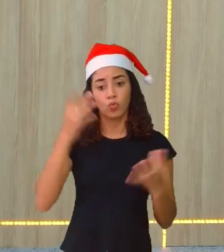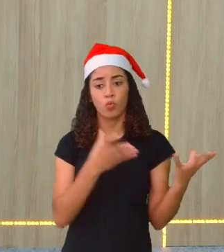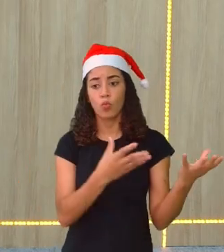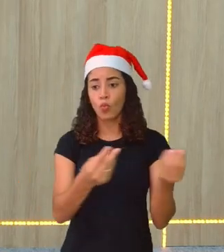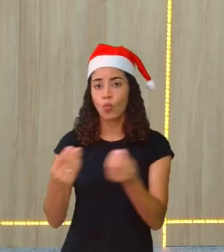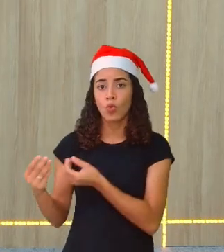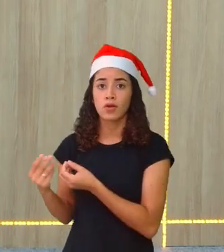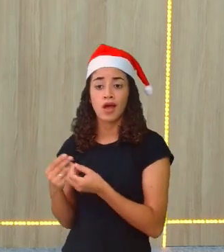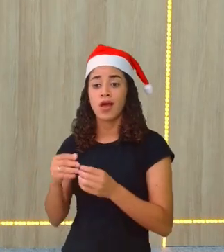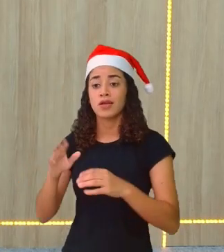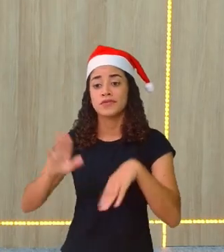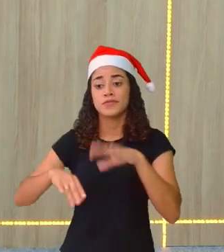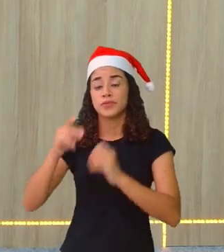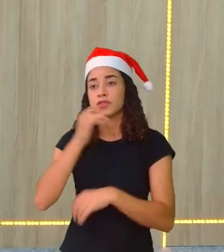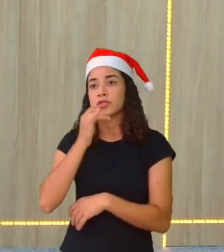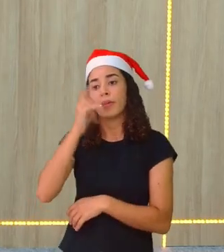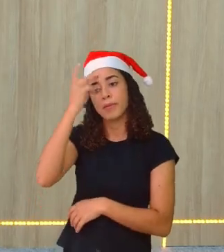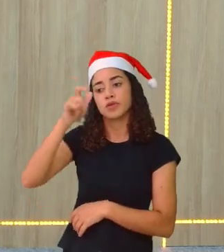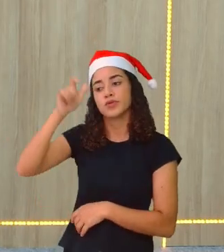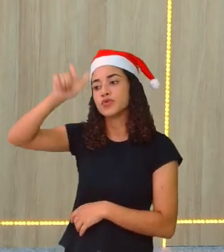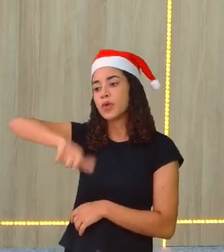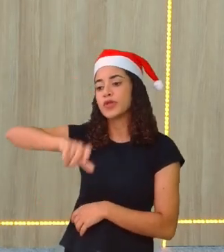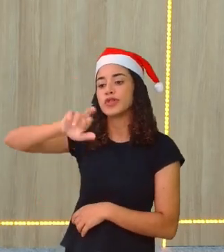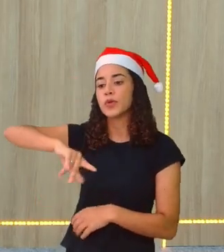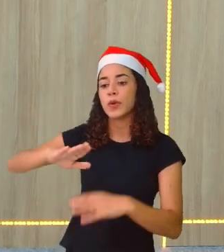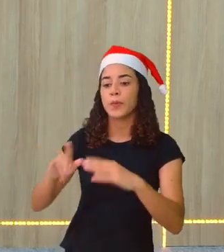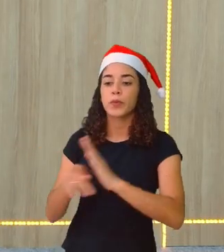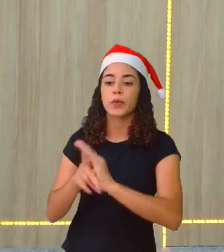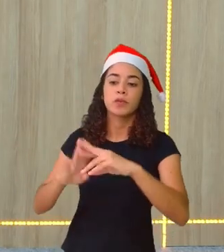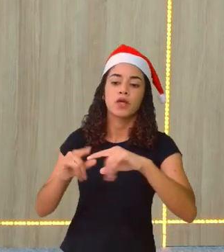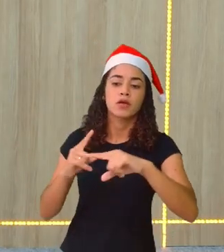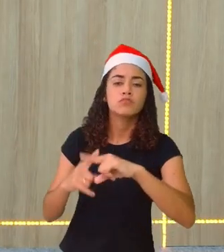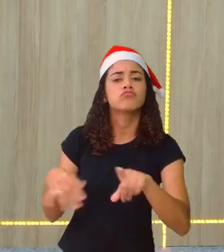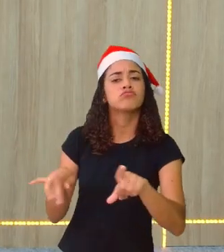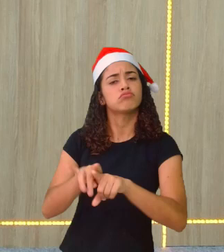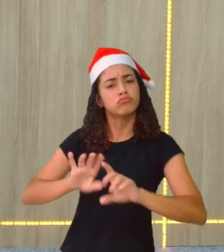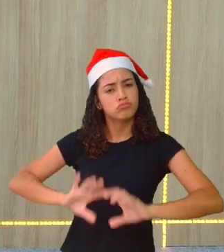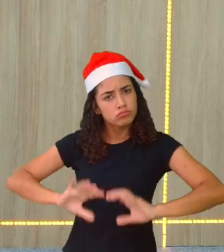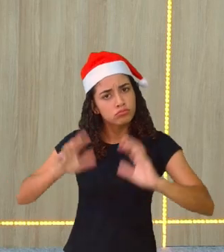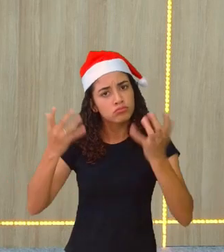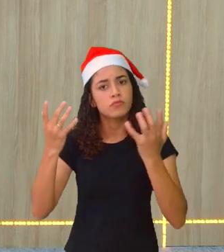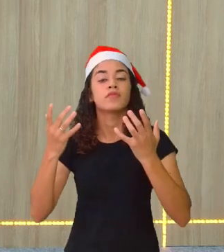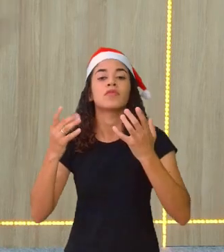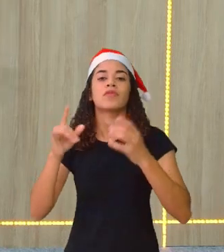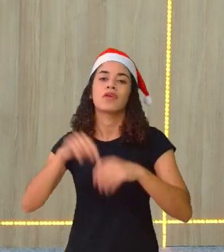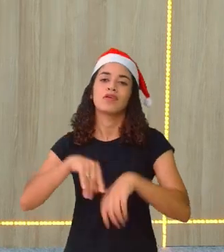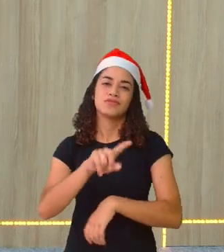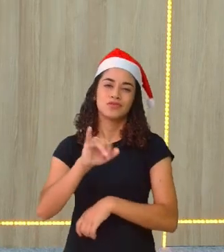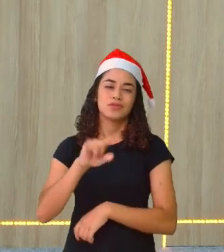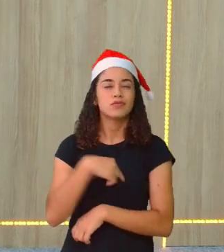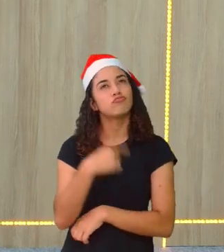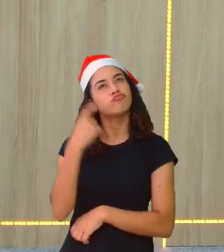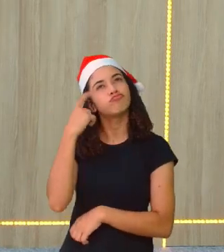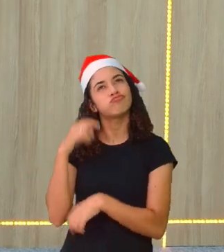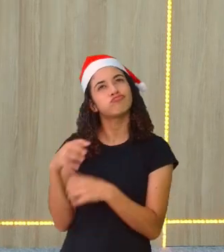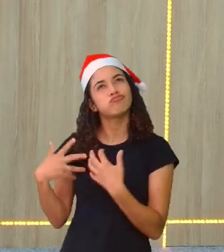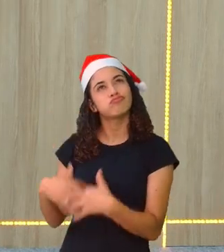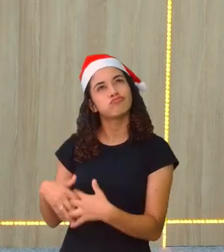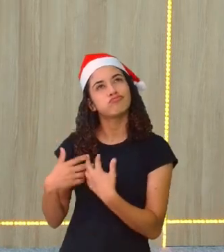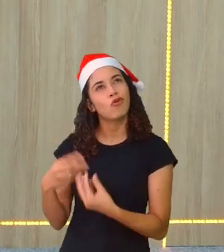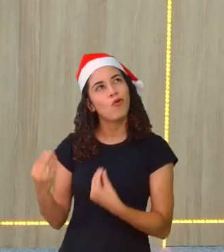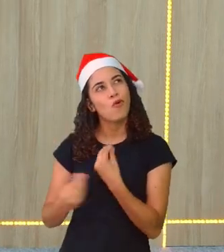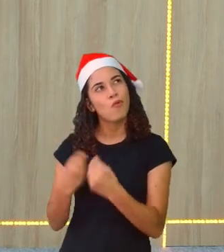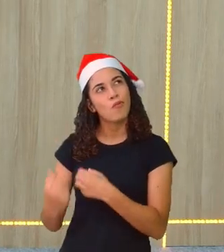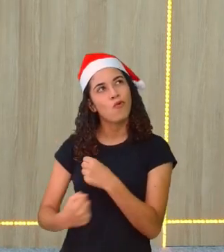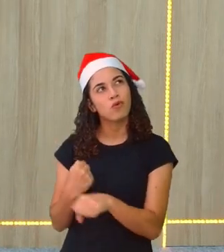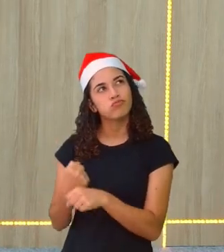pessoas, inclusive não cristãos. É uma data onde a gente para refletir a respeito do que foi o nosso ano. A